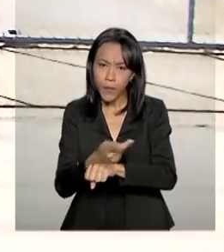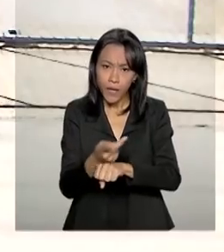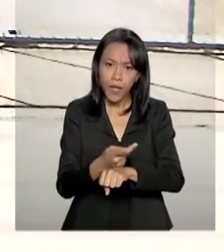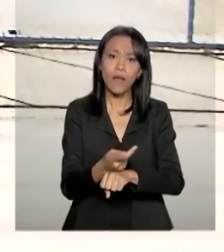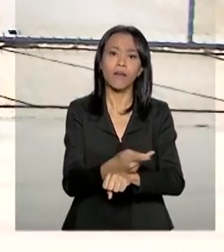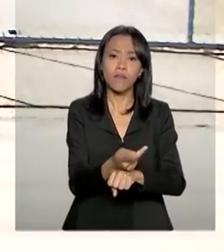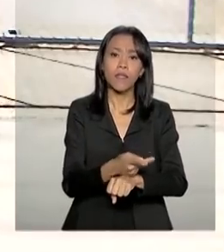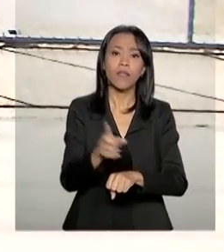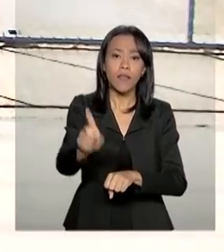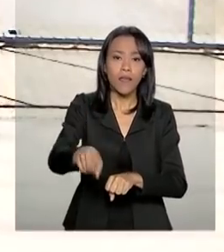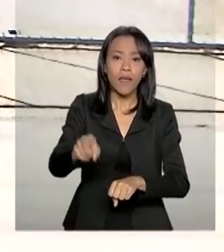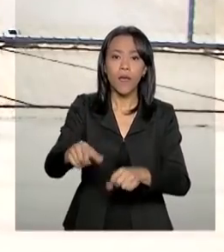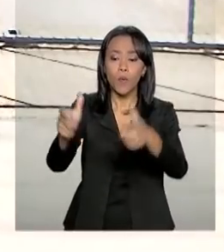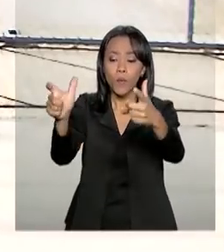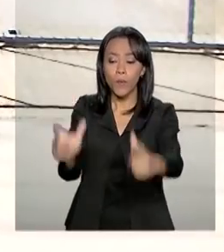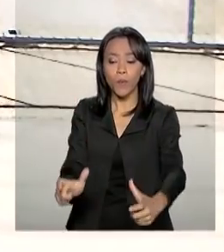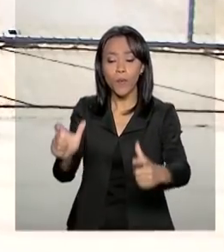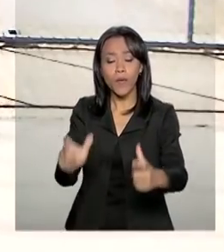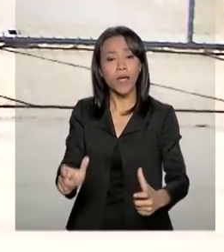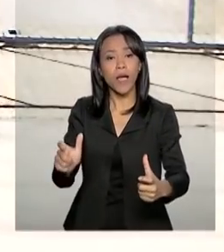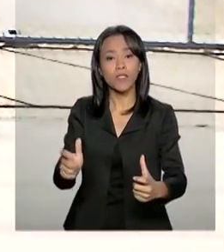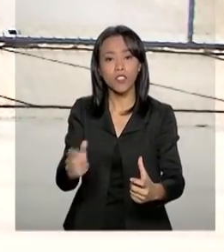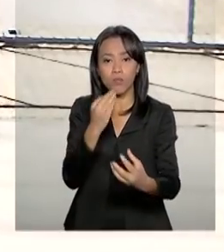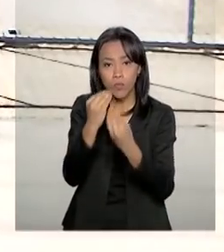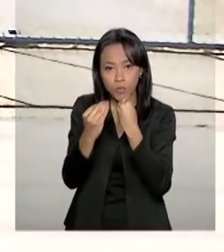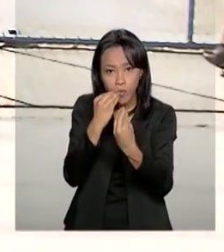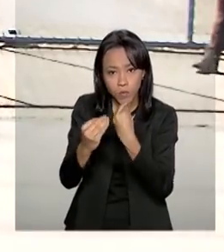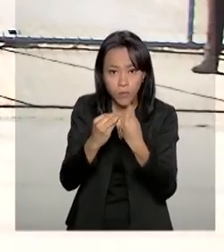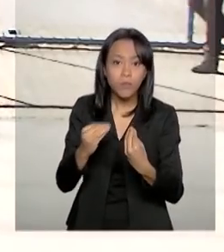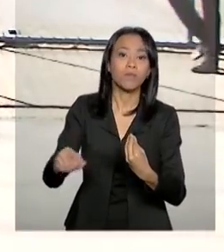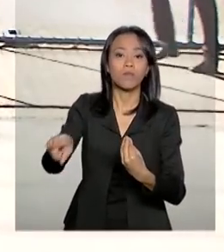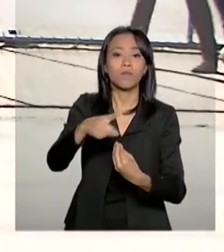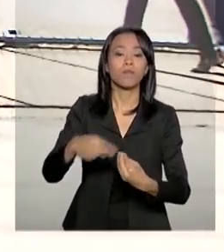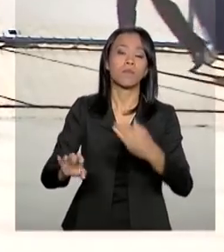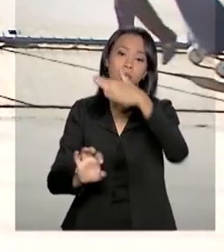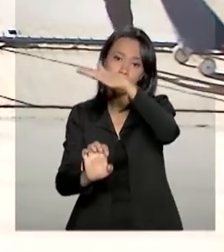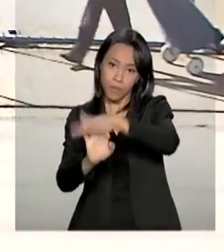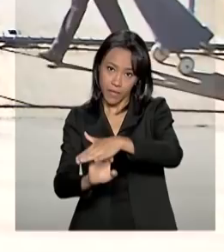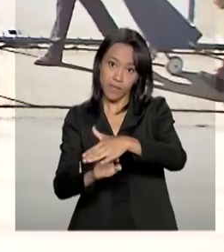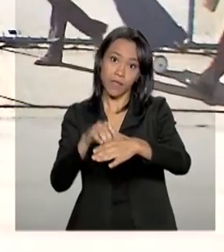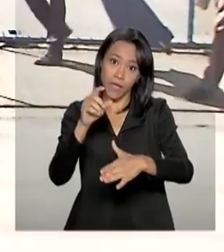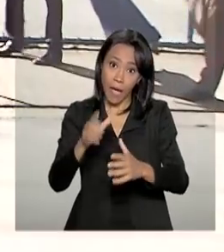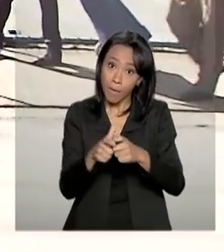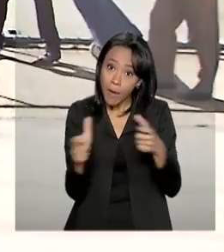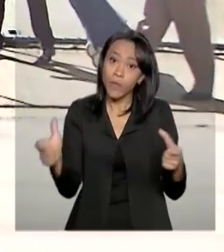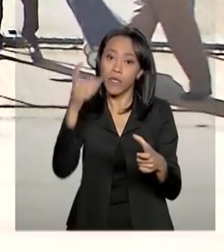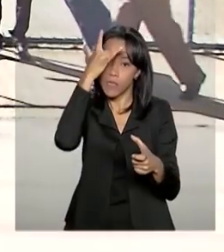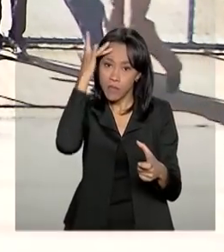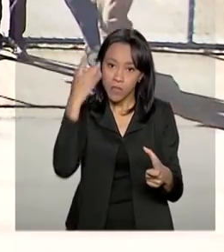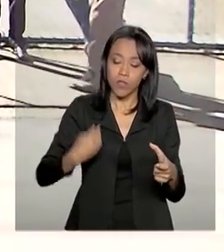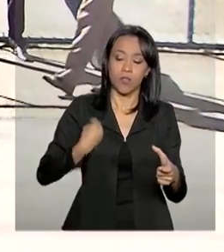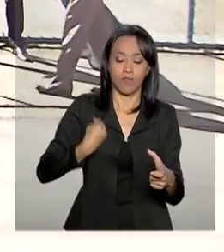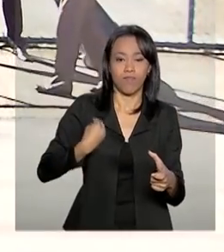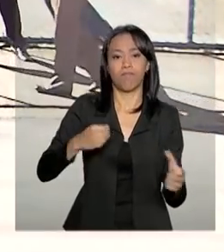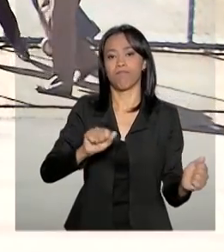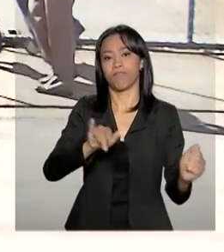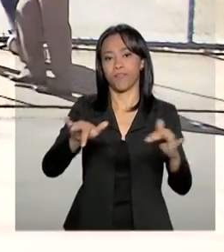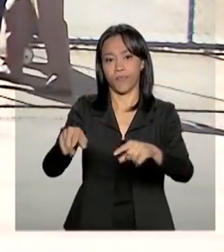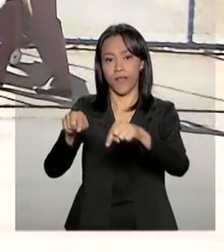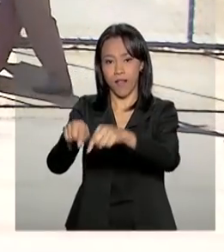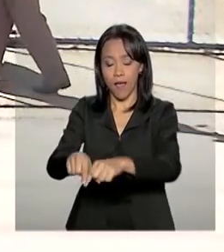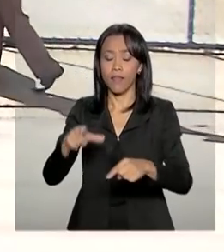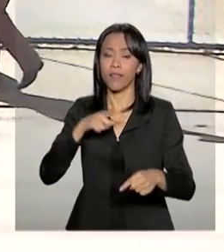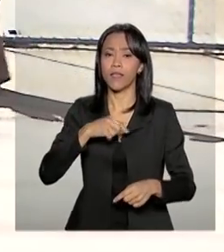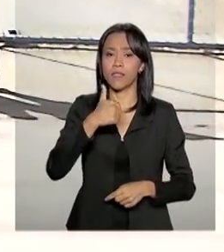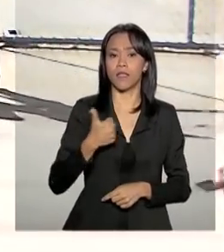o refeitório dos funcionários da Vale e onde estava a maior parte dos desaparecidos. As buscas contam com 120